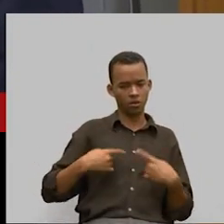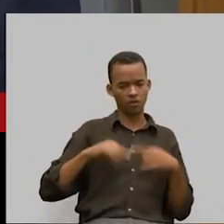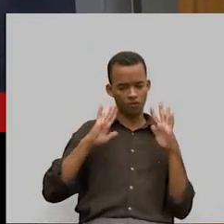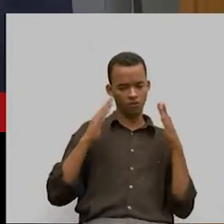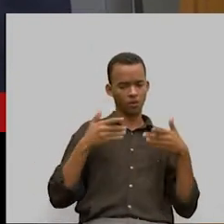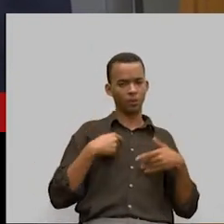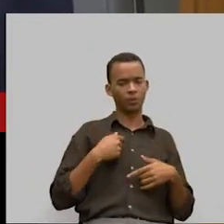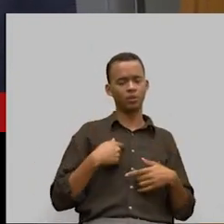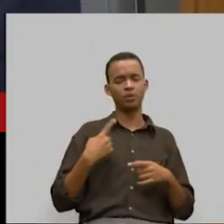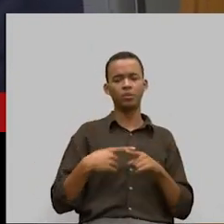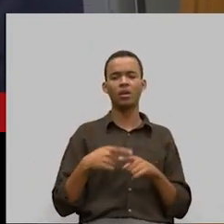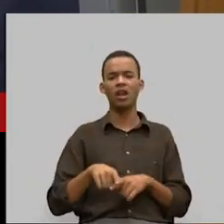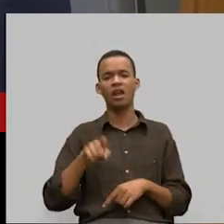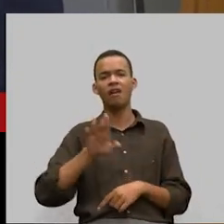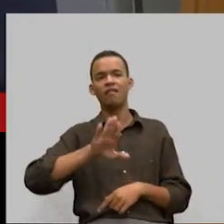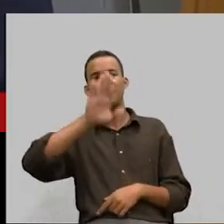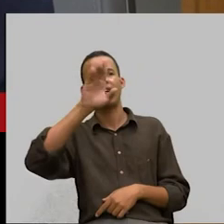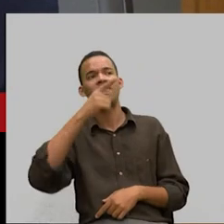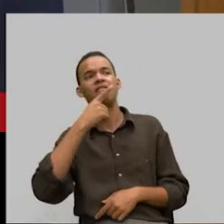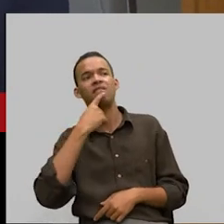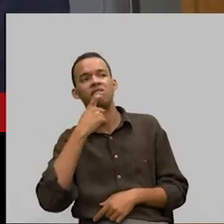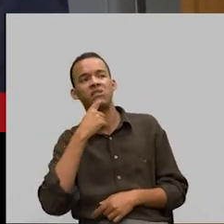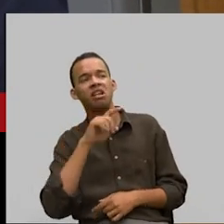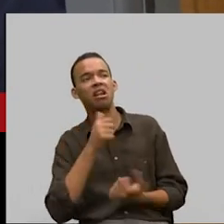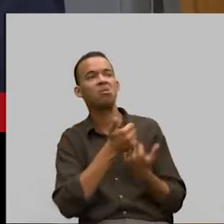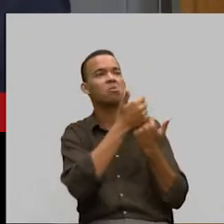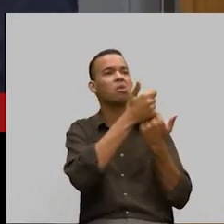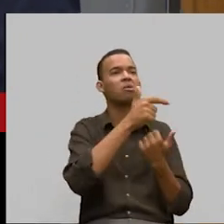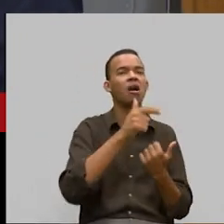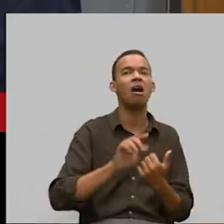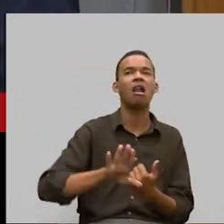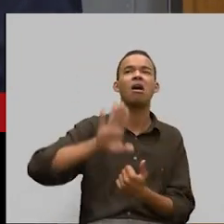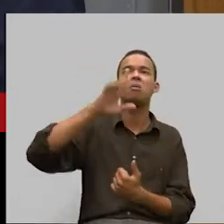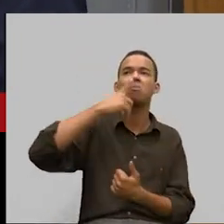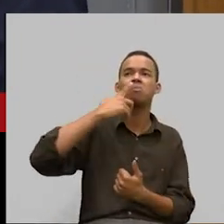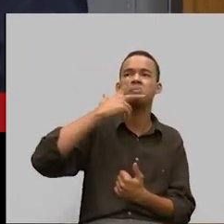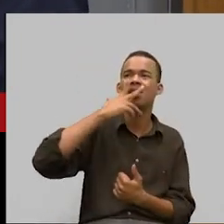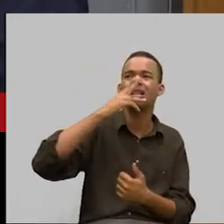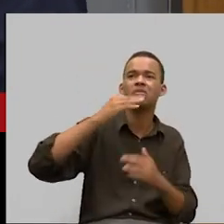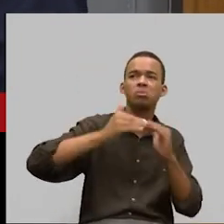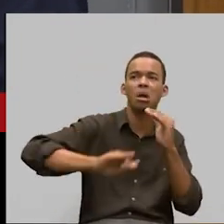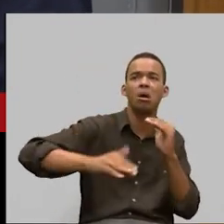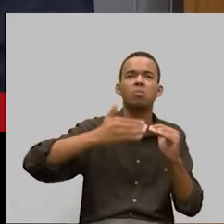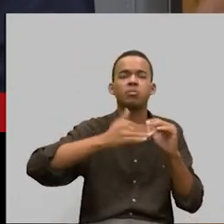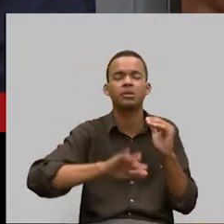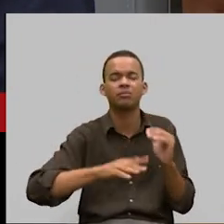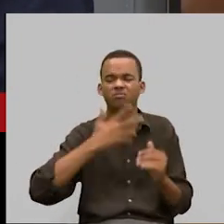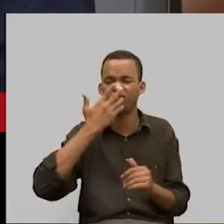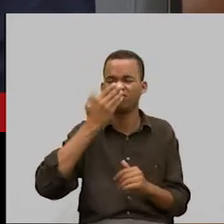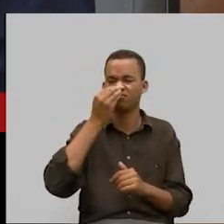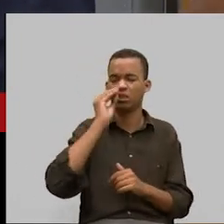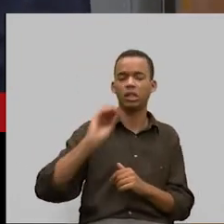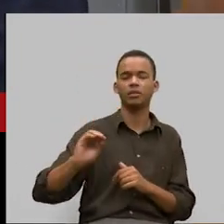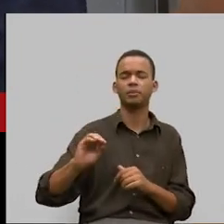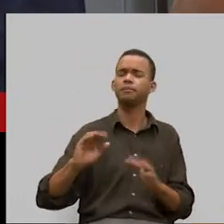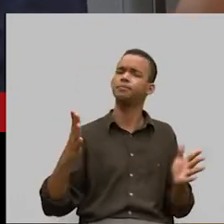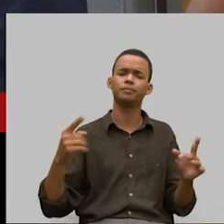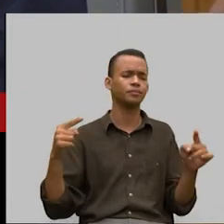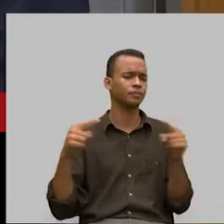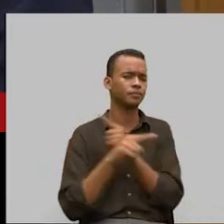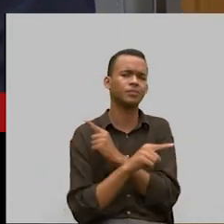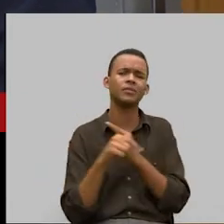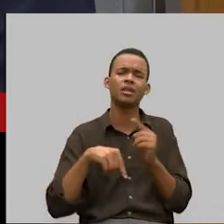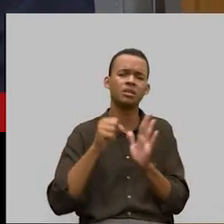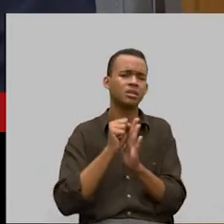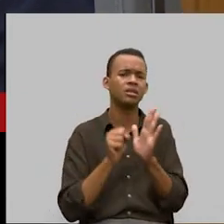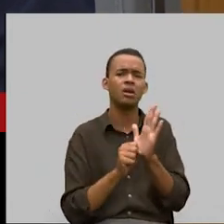bandeira vermelha ele não pode ser atendido esse levantou a bandeira amarela não pode ser atendido é inadmissível isso em prêmio século